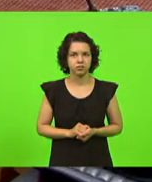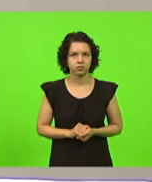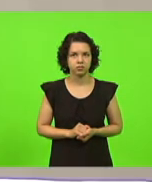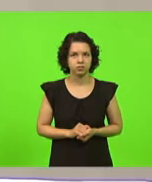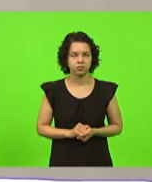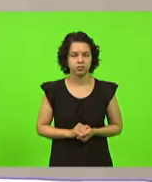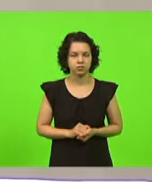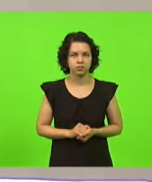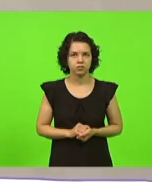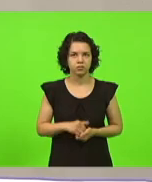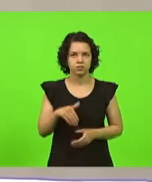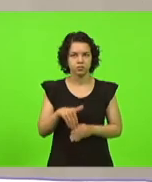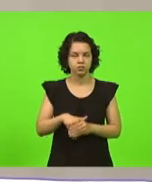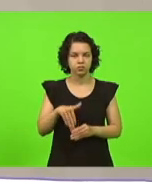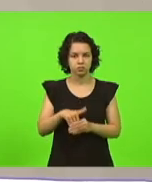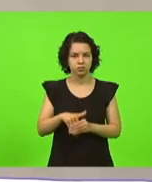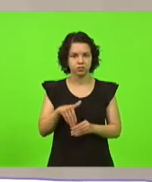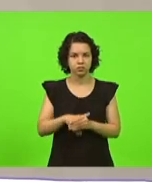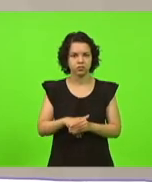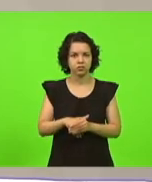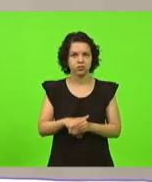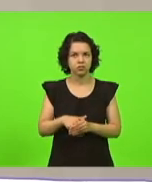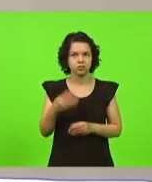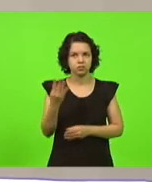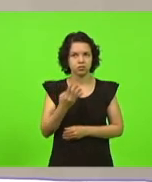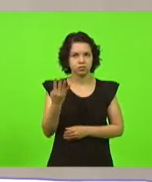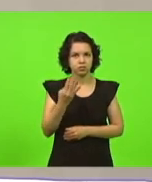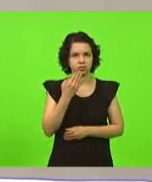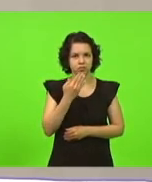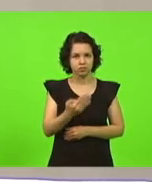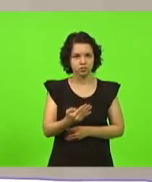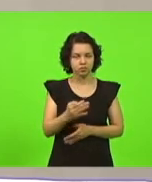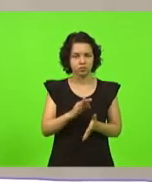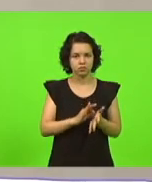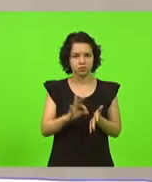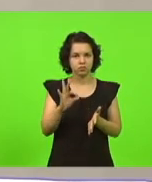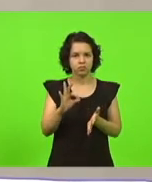Em votação, quarto pedido de destaque.